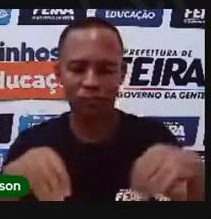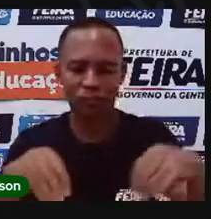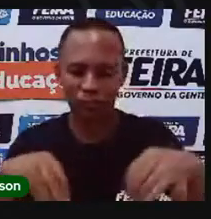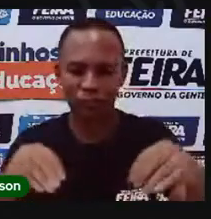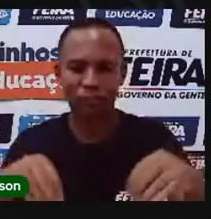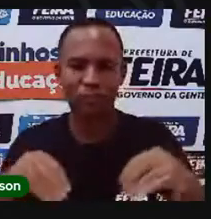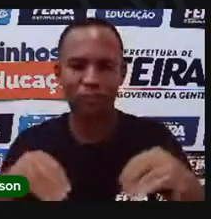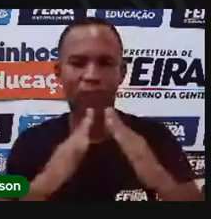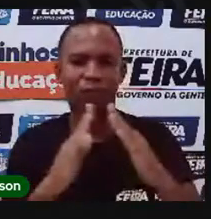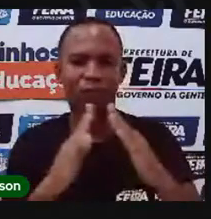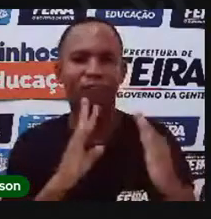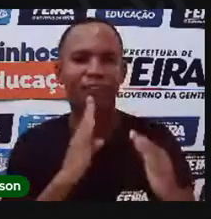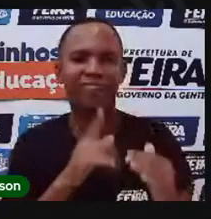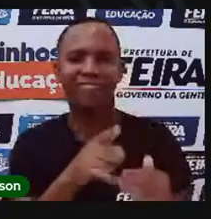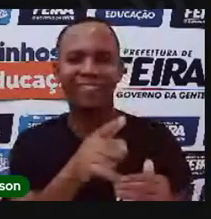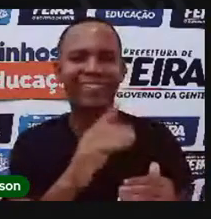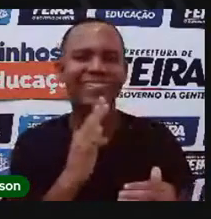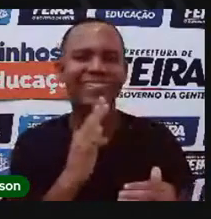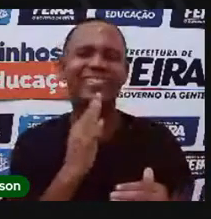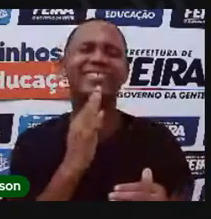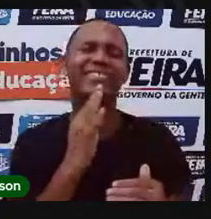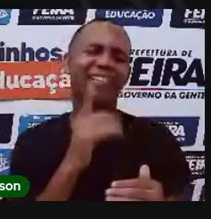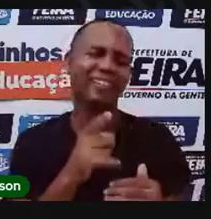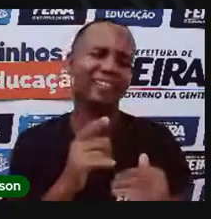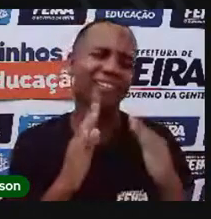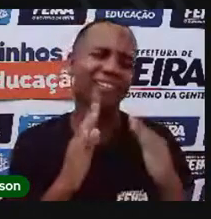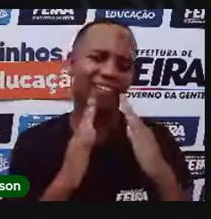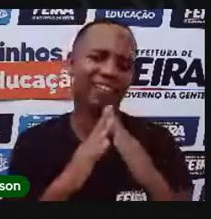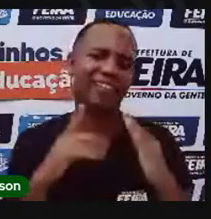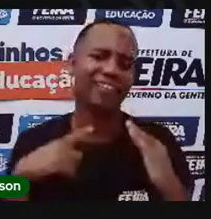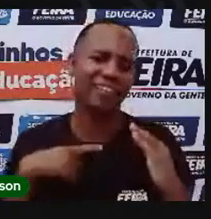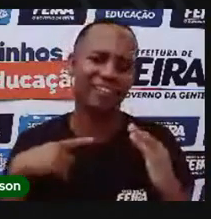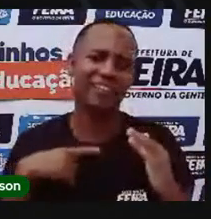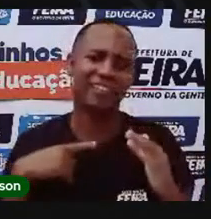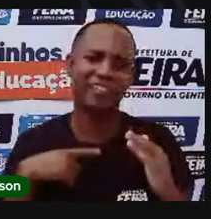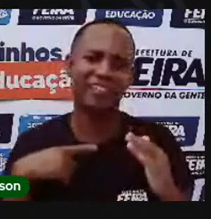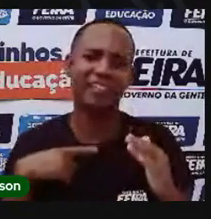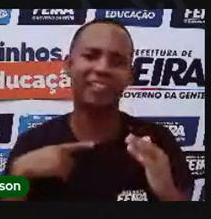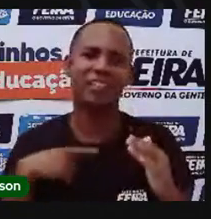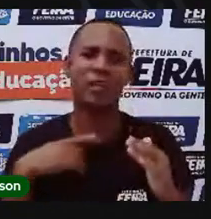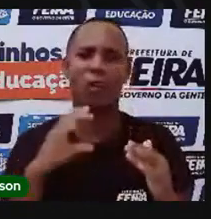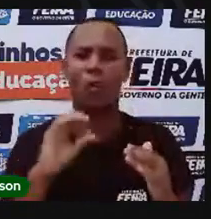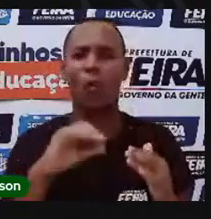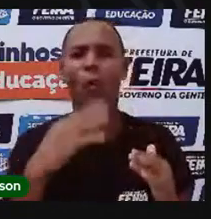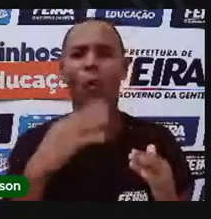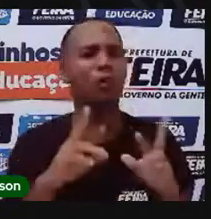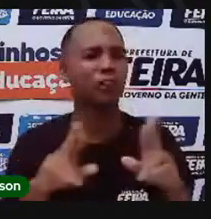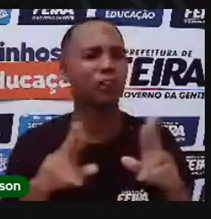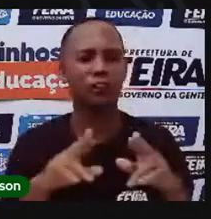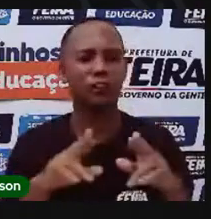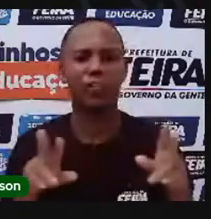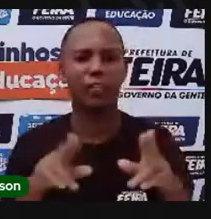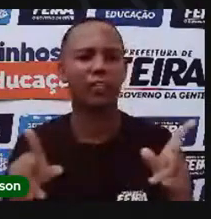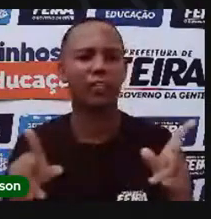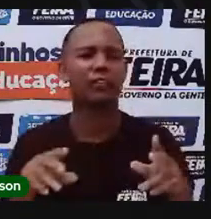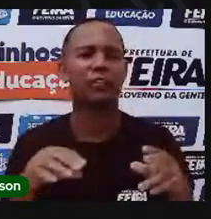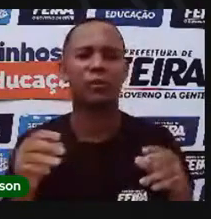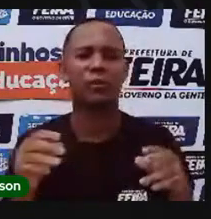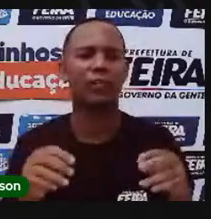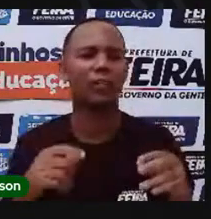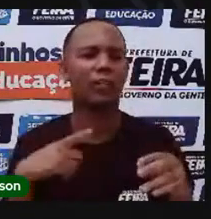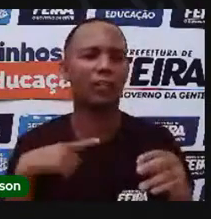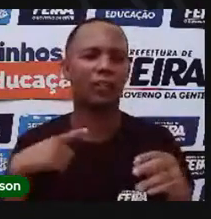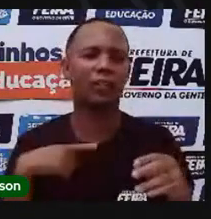Olha esse outro aqui, a Pró, não tem um desses aqui. Na minha casa tem um isopor que veio carne moída, que veio